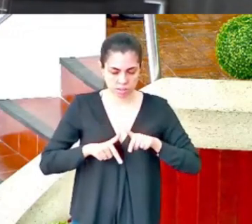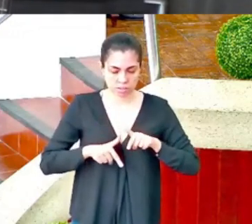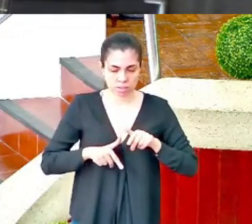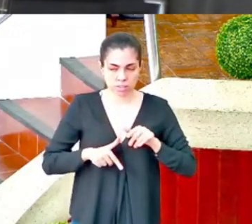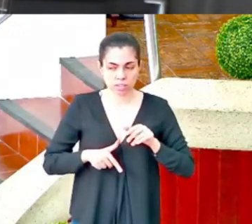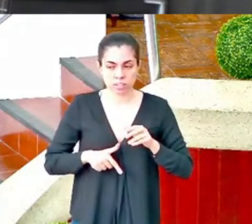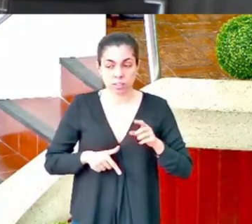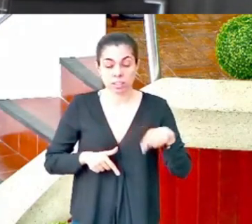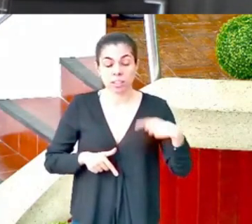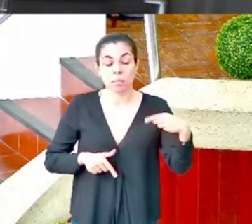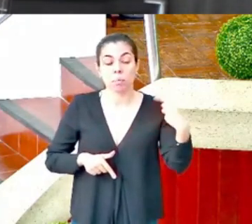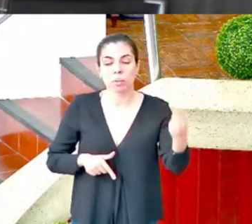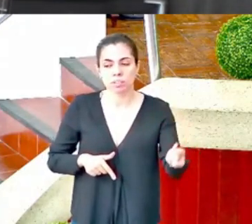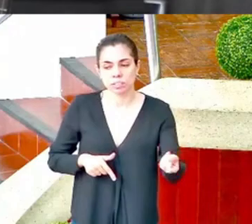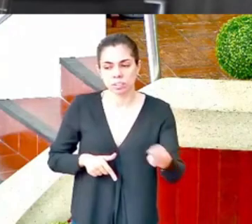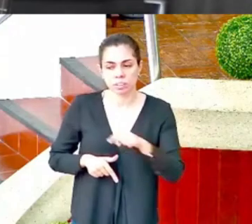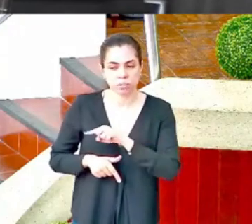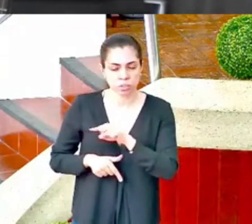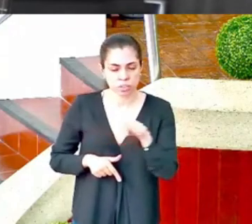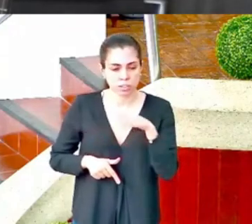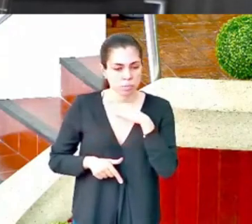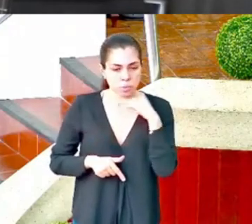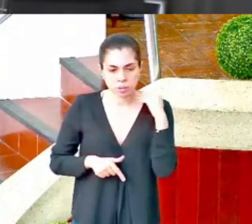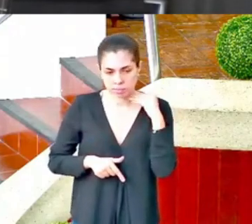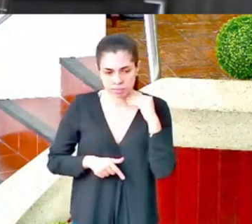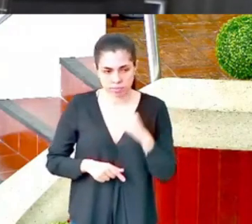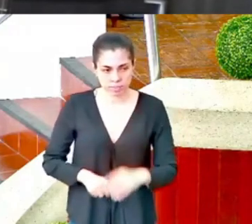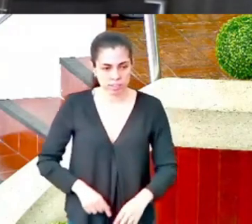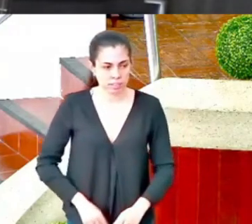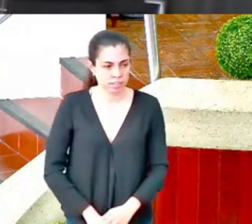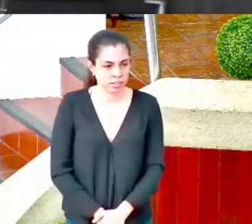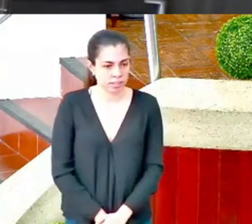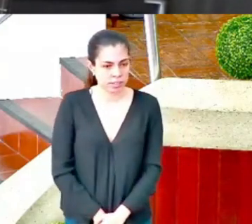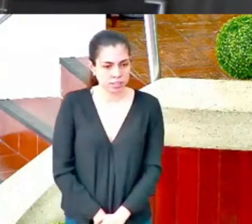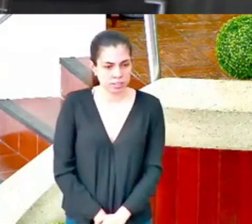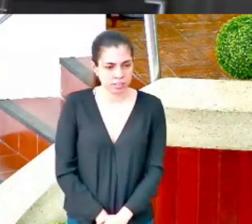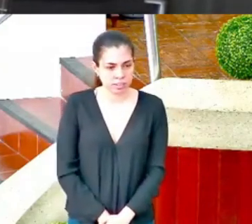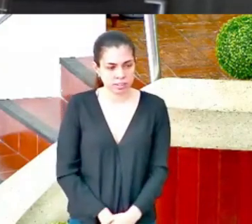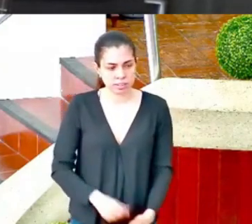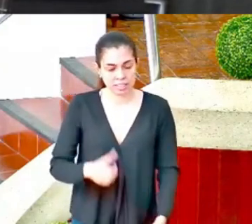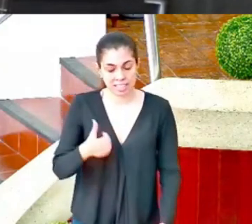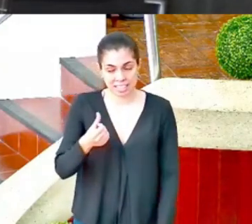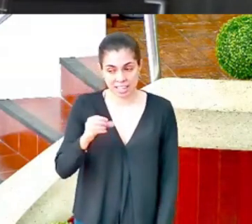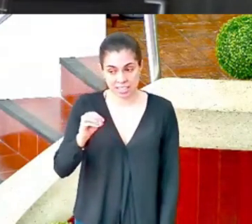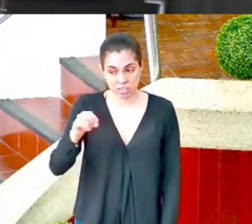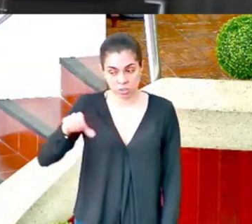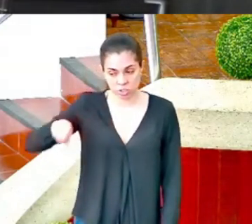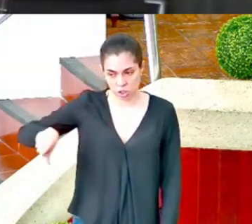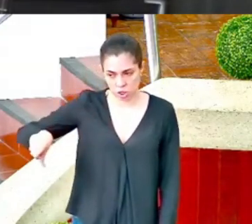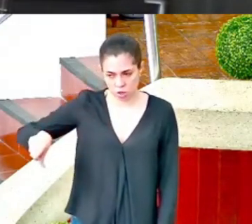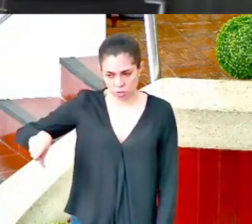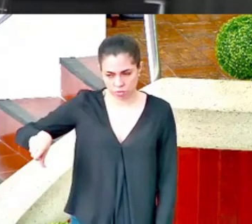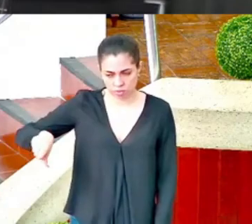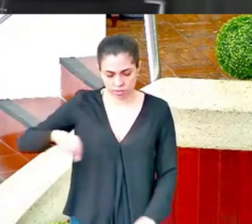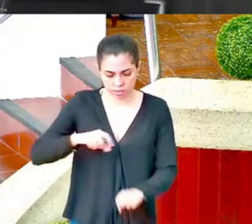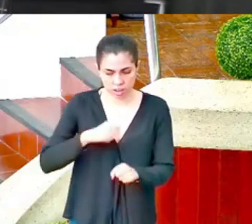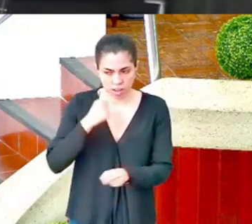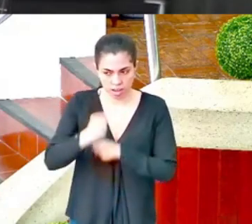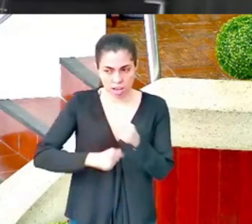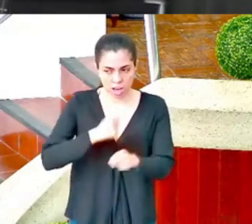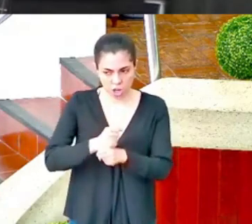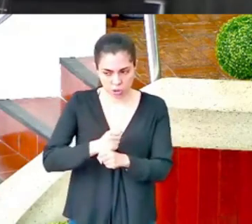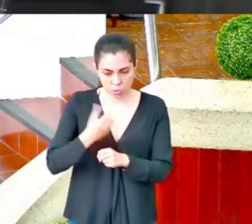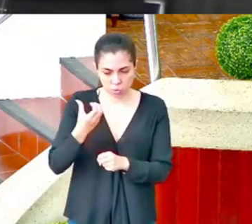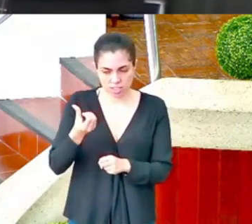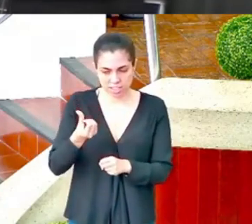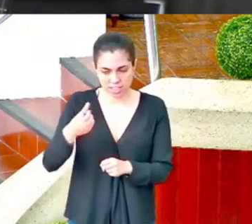virou essa história. Isso foi em 609, em 640, um pouquinho à frente, em 586,